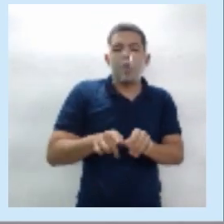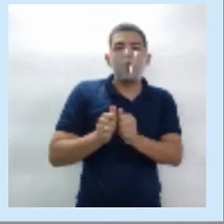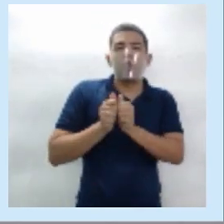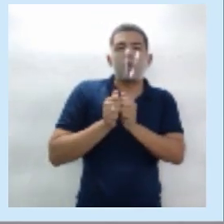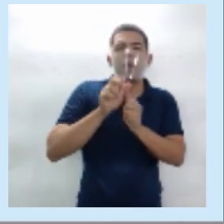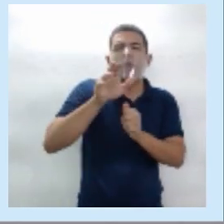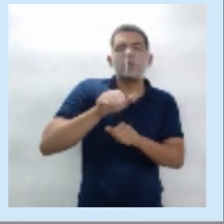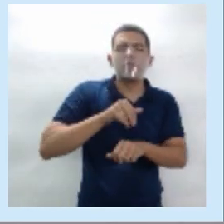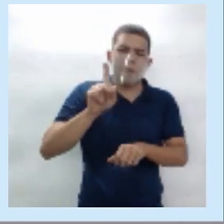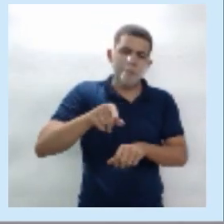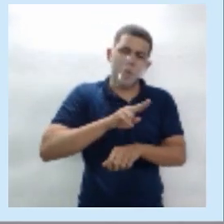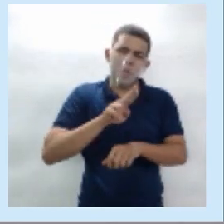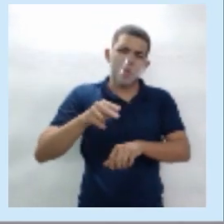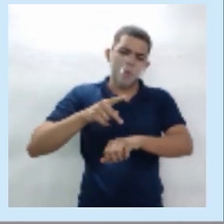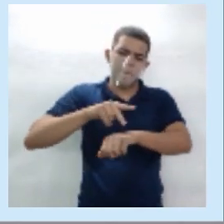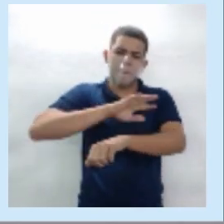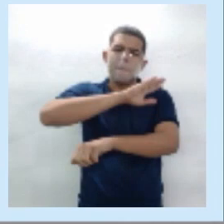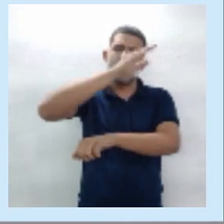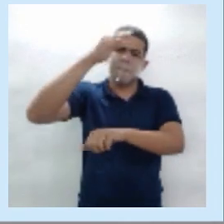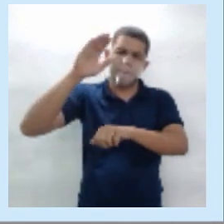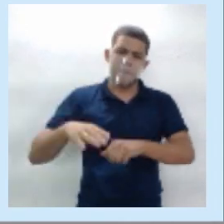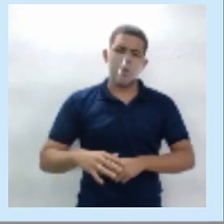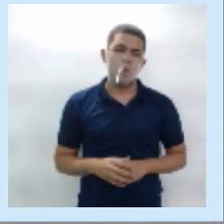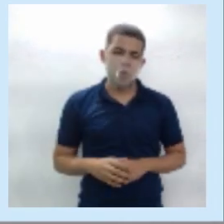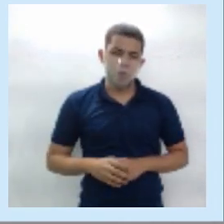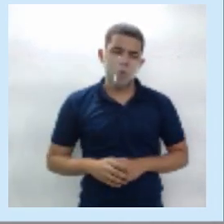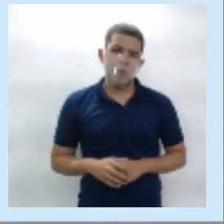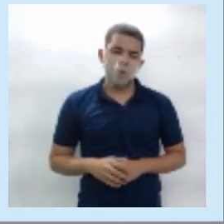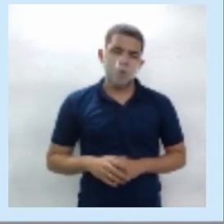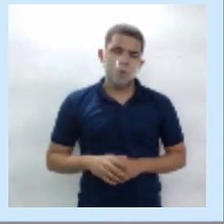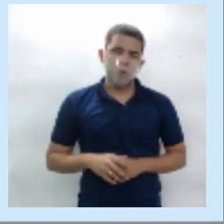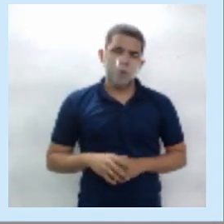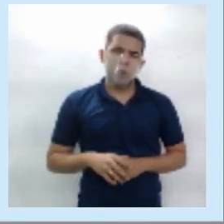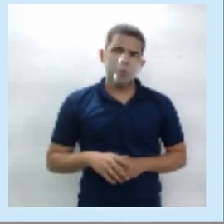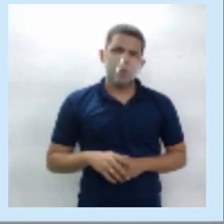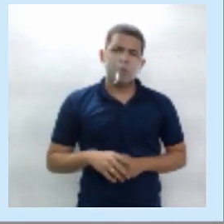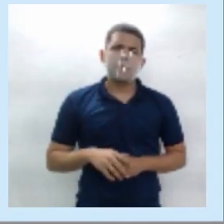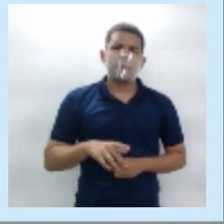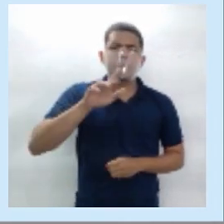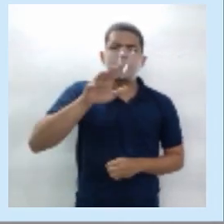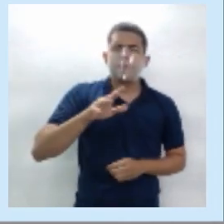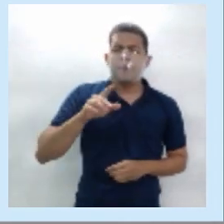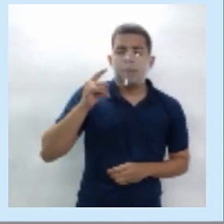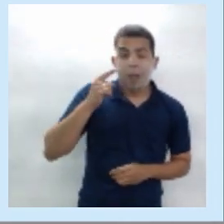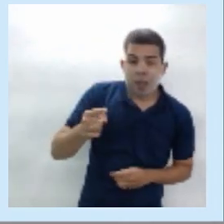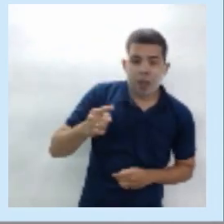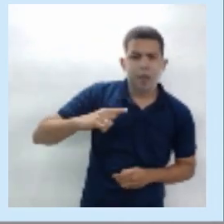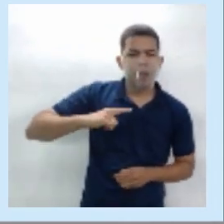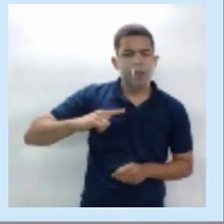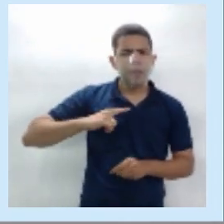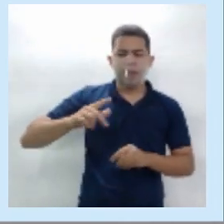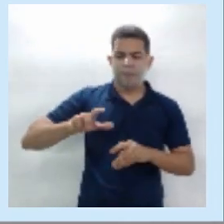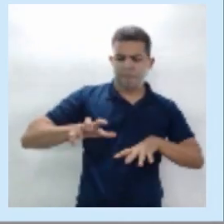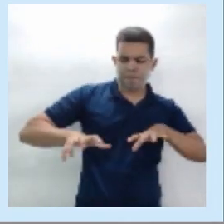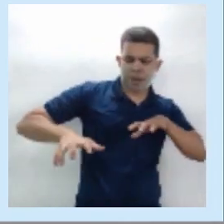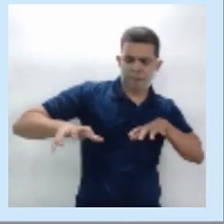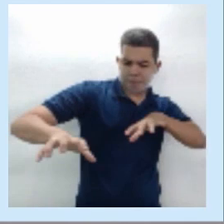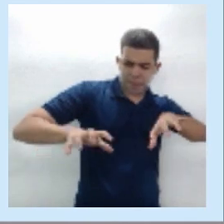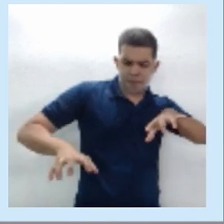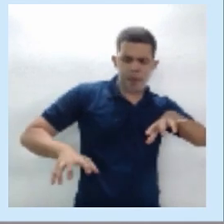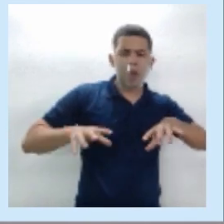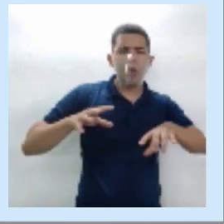chama de montanhas. Então vejam só o que as placas tectônicas